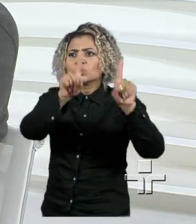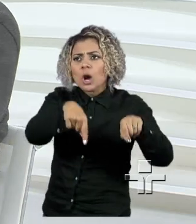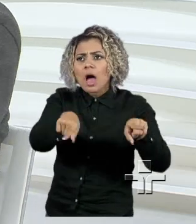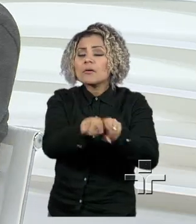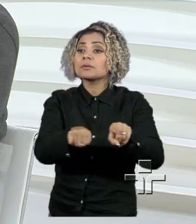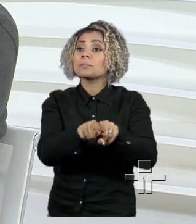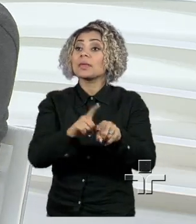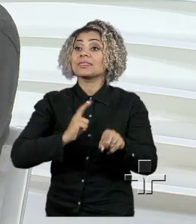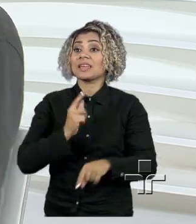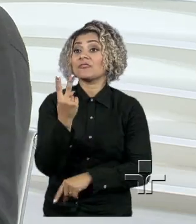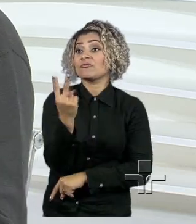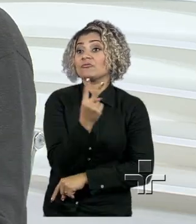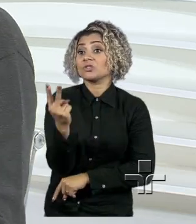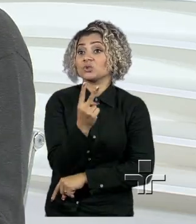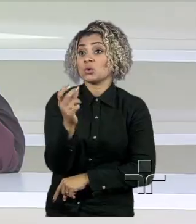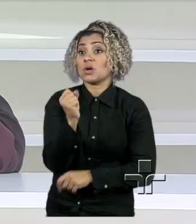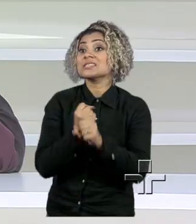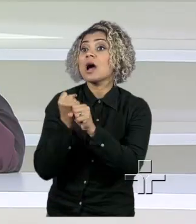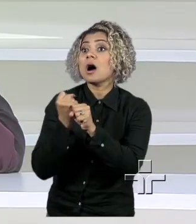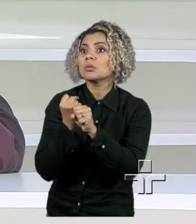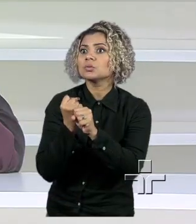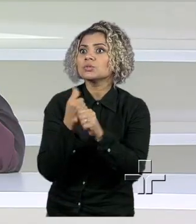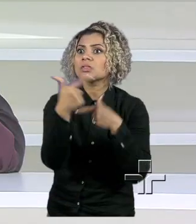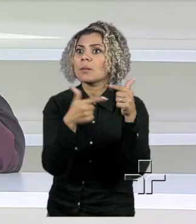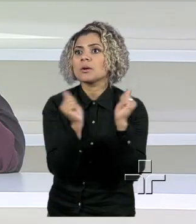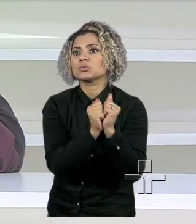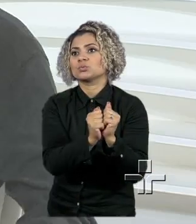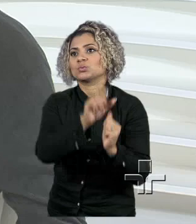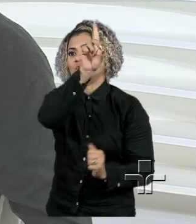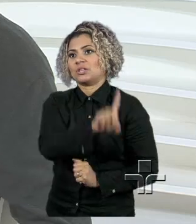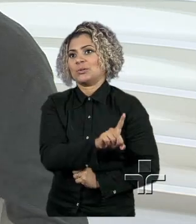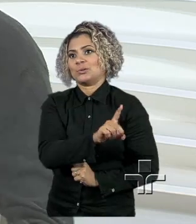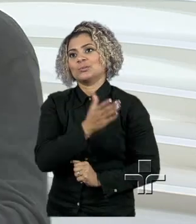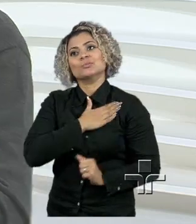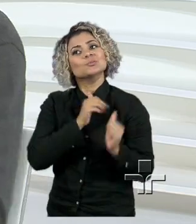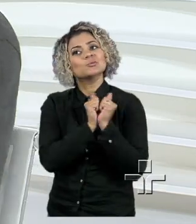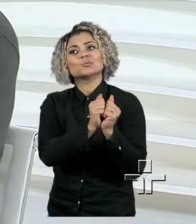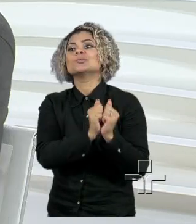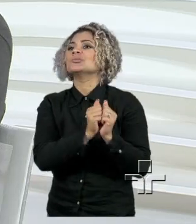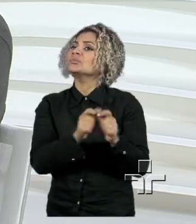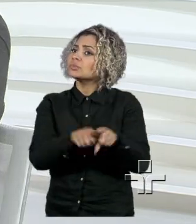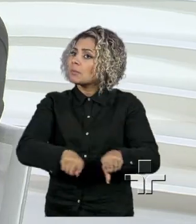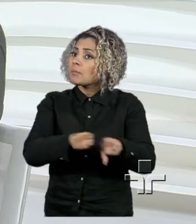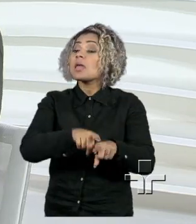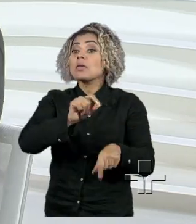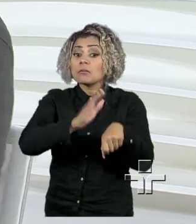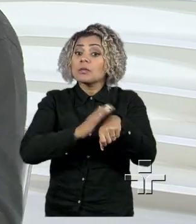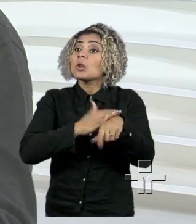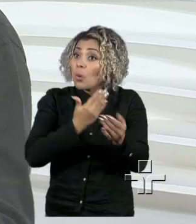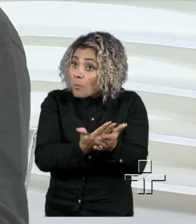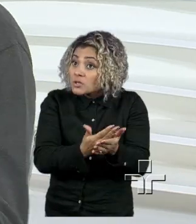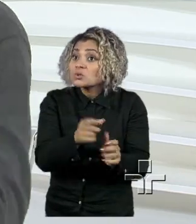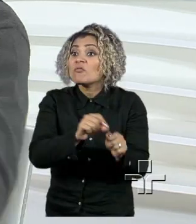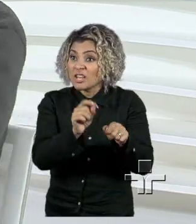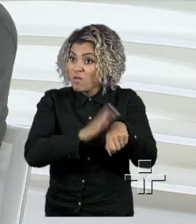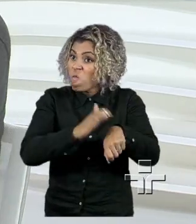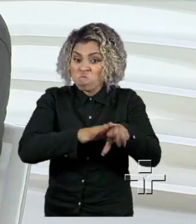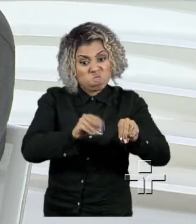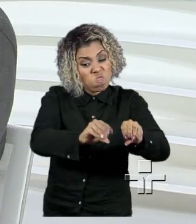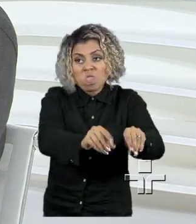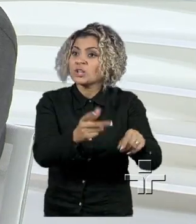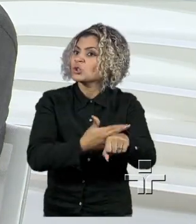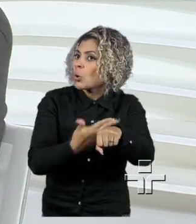hoje de 22 anos de casa, que começou 22 anos, garoto, literalmente fazendo chocolate na fábrica, o tempo que